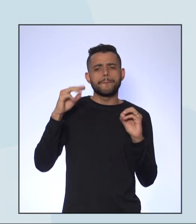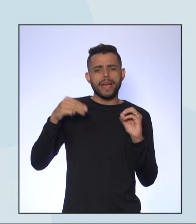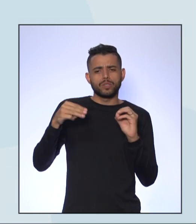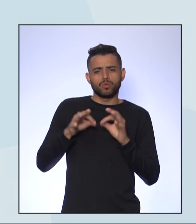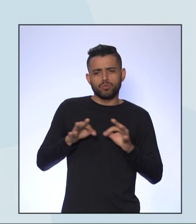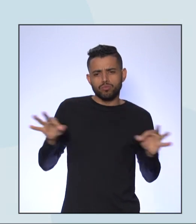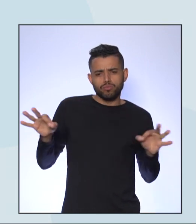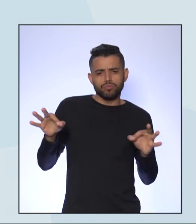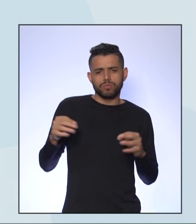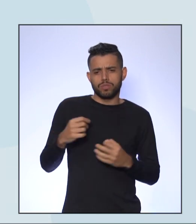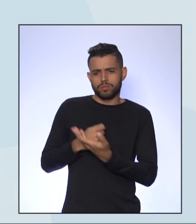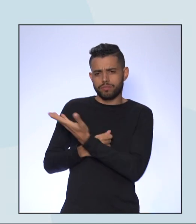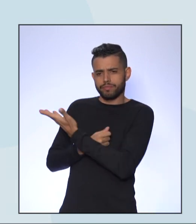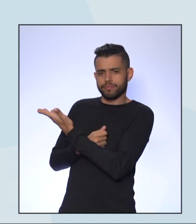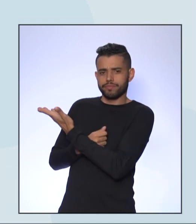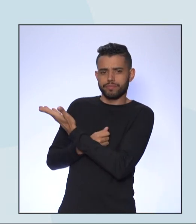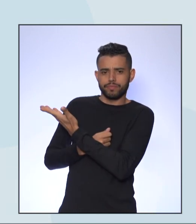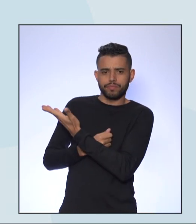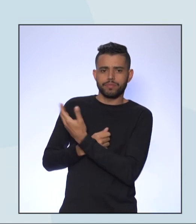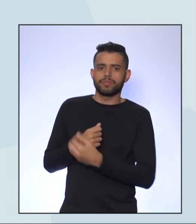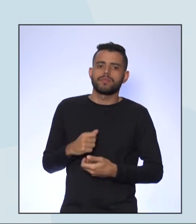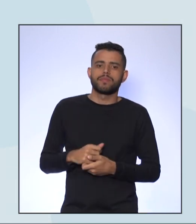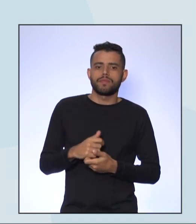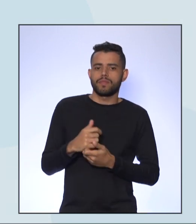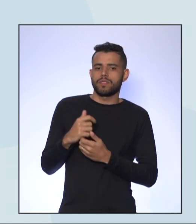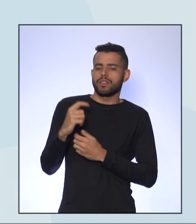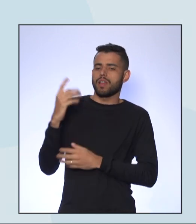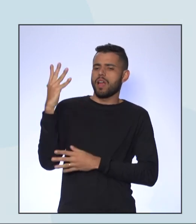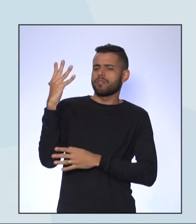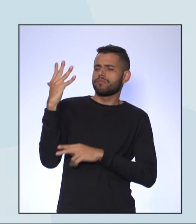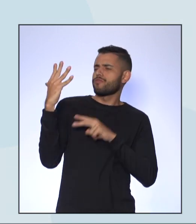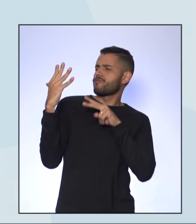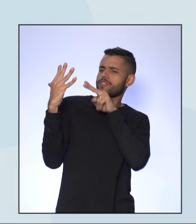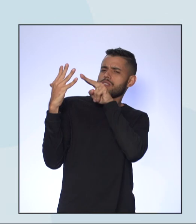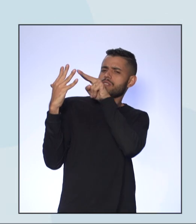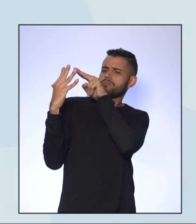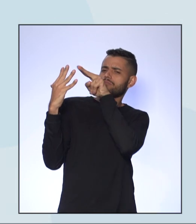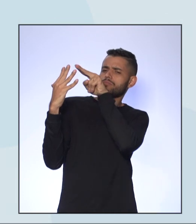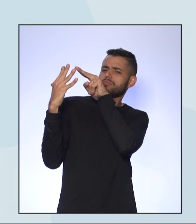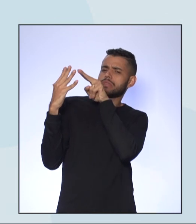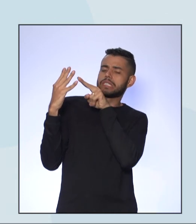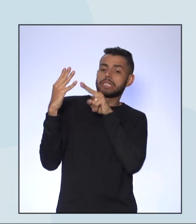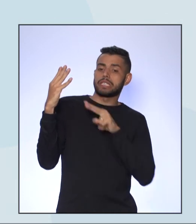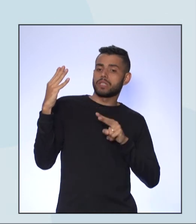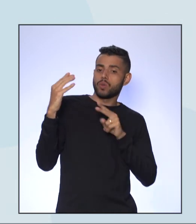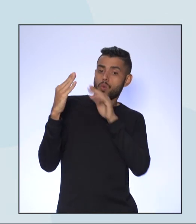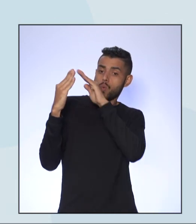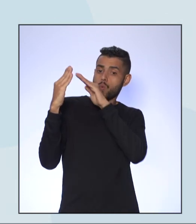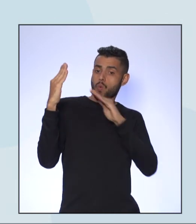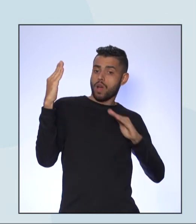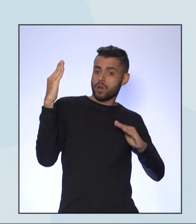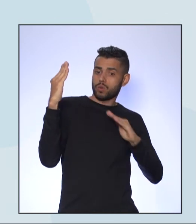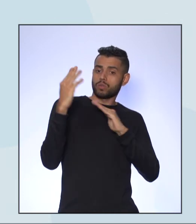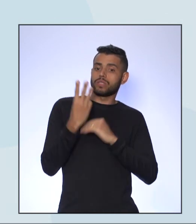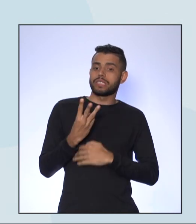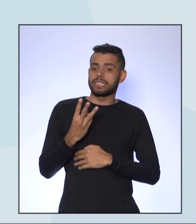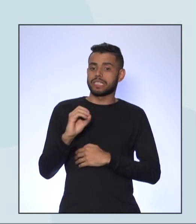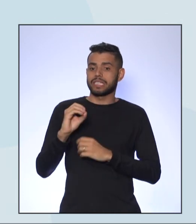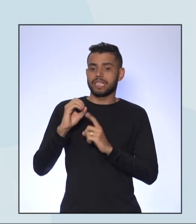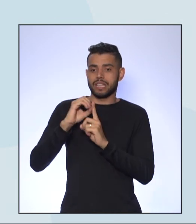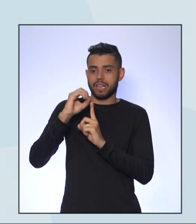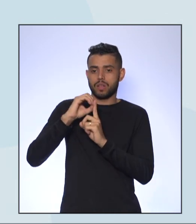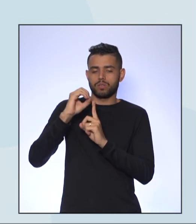vê o topo da árvore por um ângulo de 30 graus. Desprezando a altura da